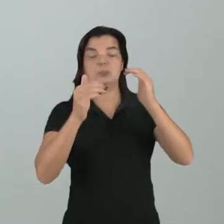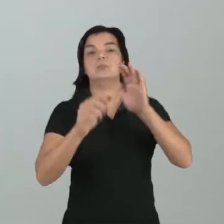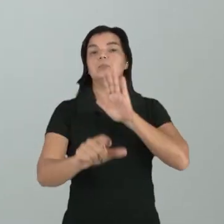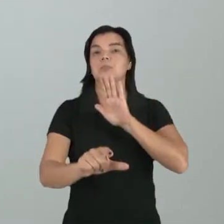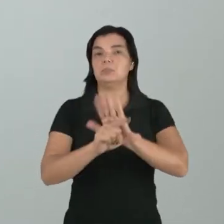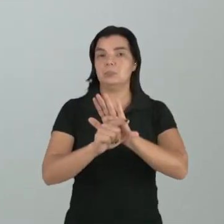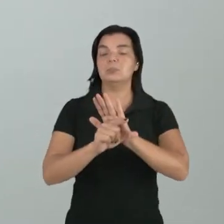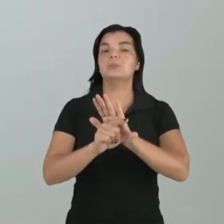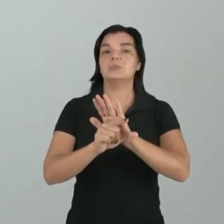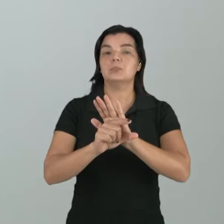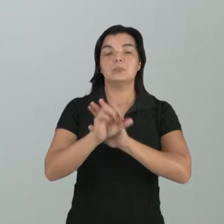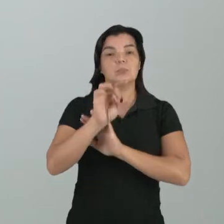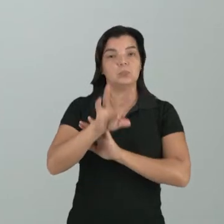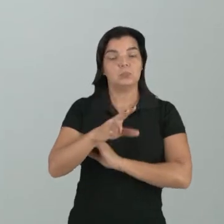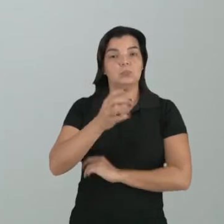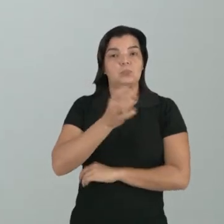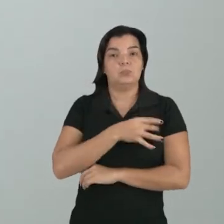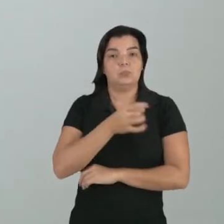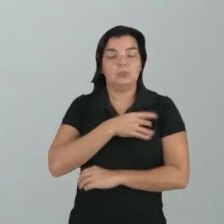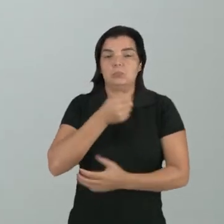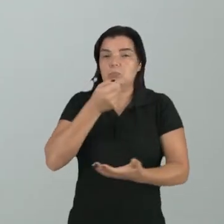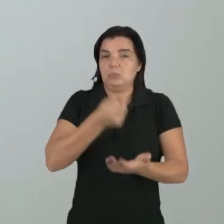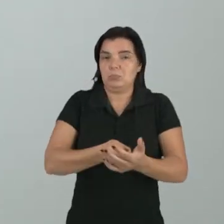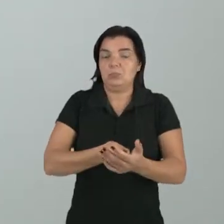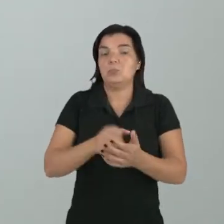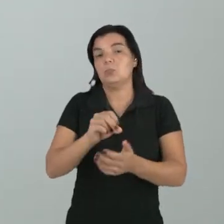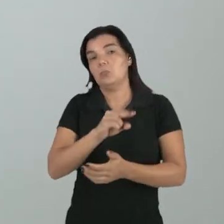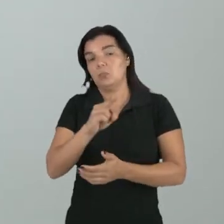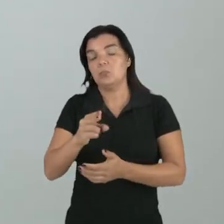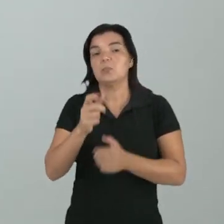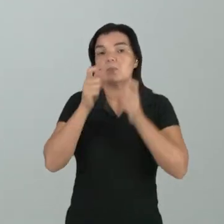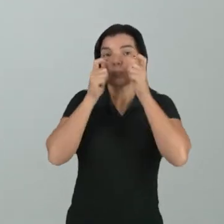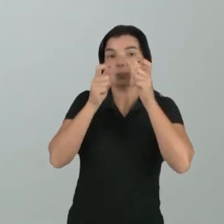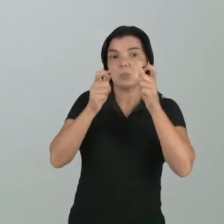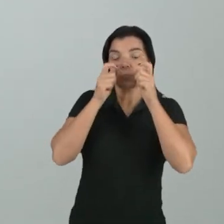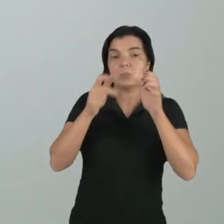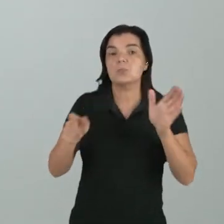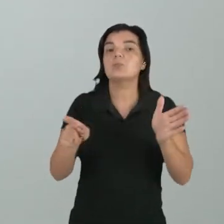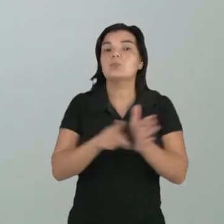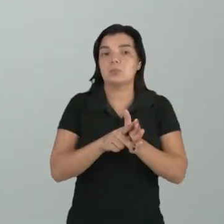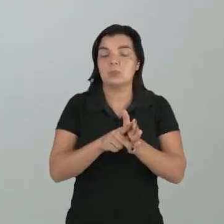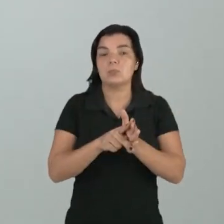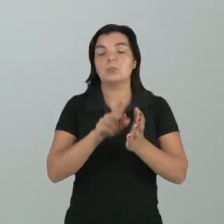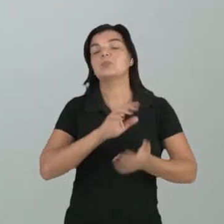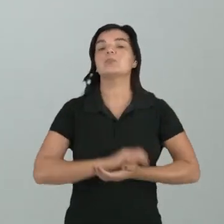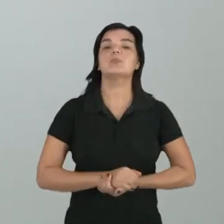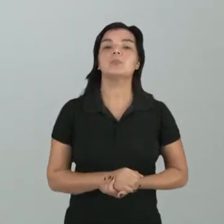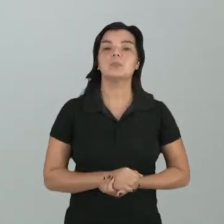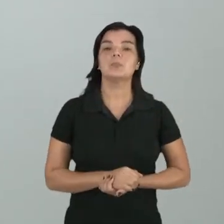obedeço à lei apenas pelo medo da punição ou com interesses